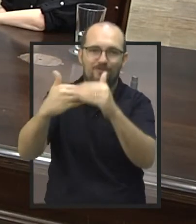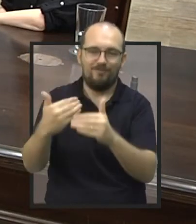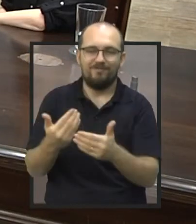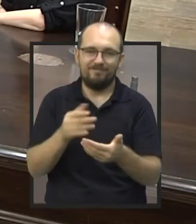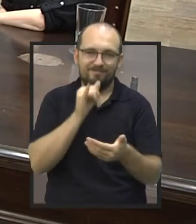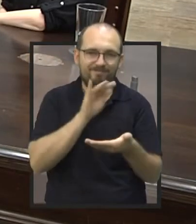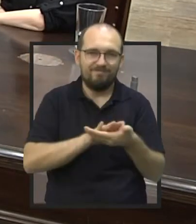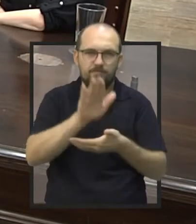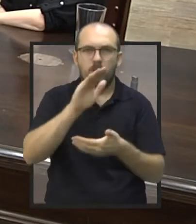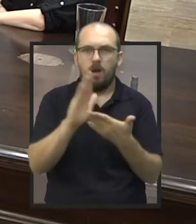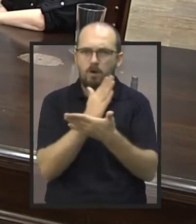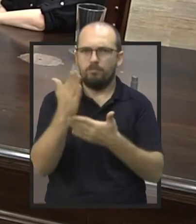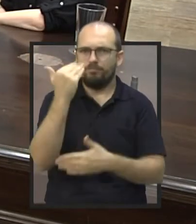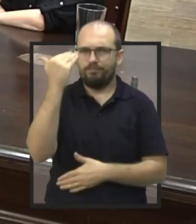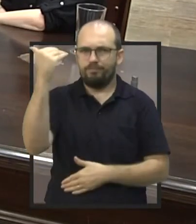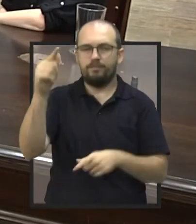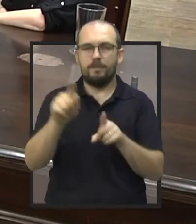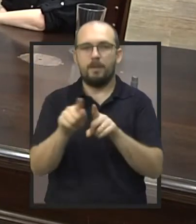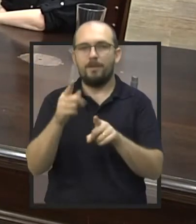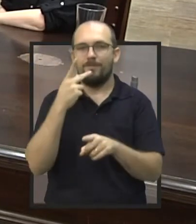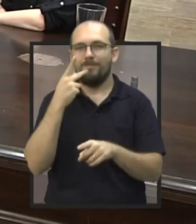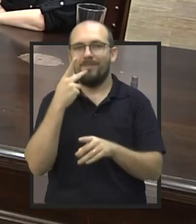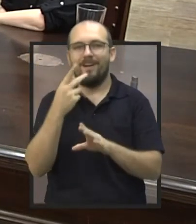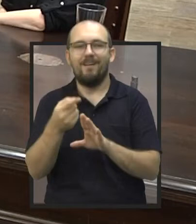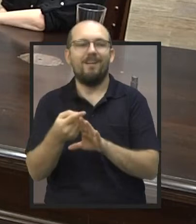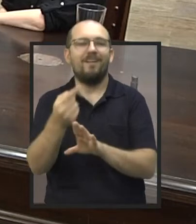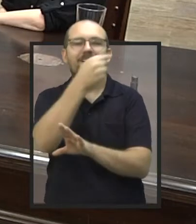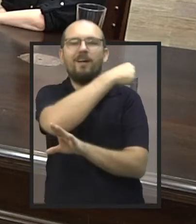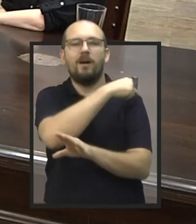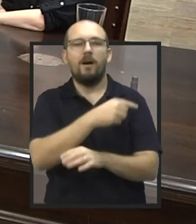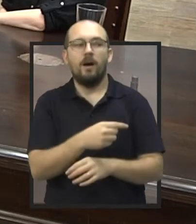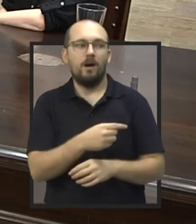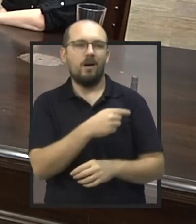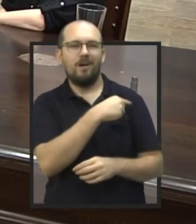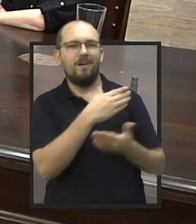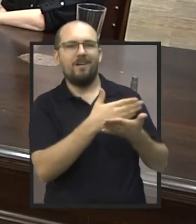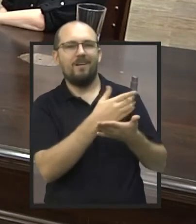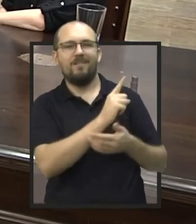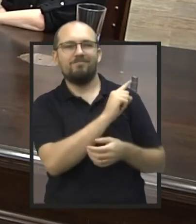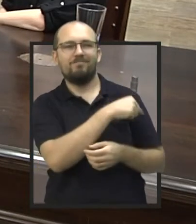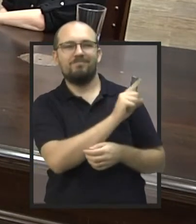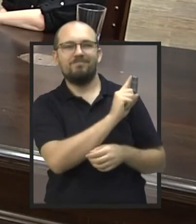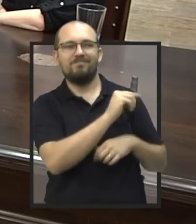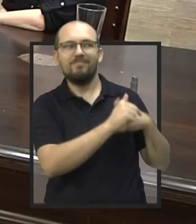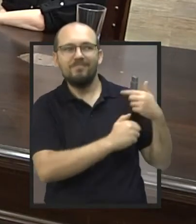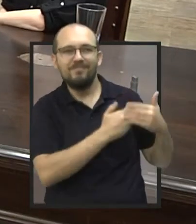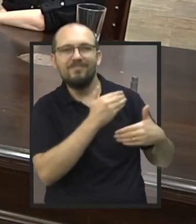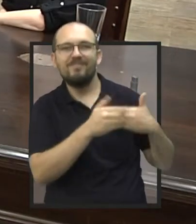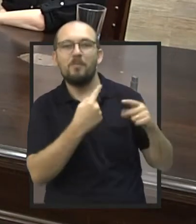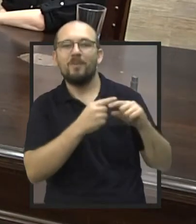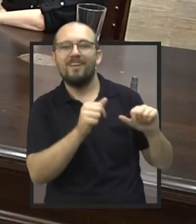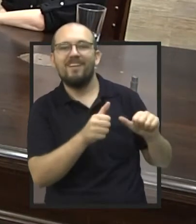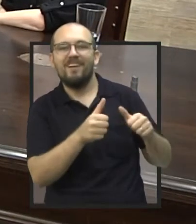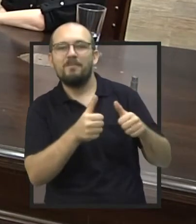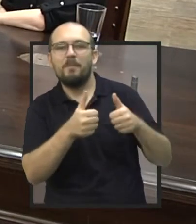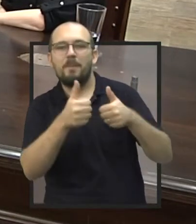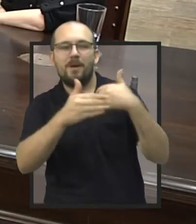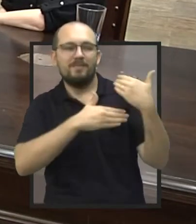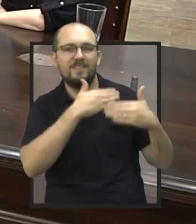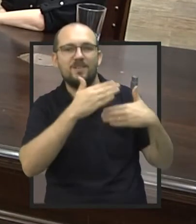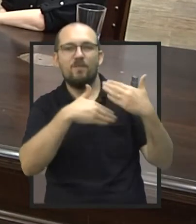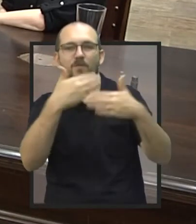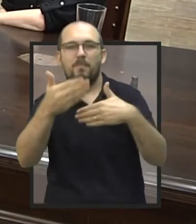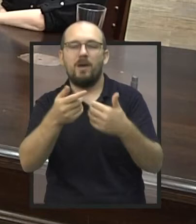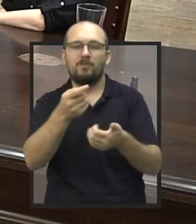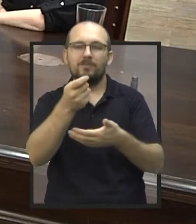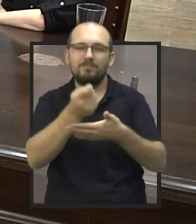mundo e eu acho que isso é super normal. Essa ideia de que os textos são menos maduros e vão se tornando mais maduros, isso é super comum, isso realmente